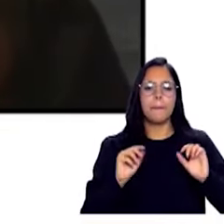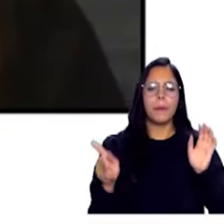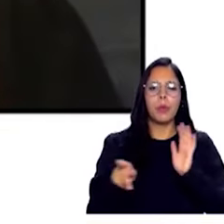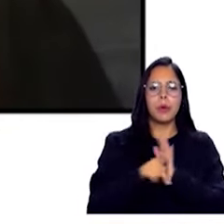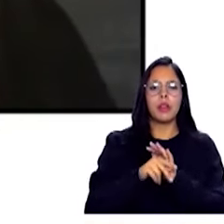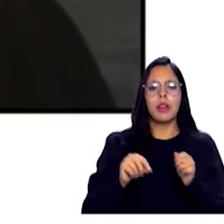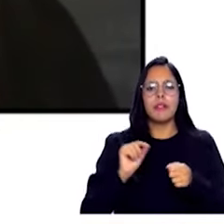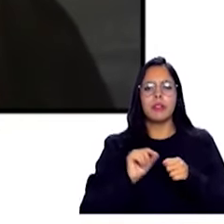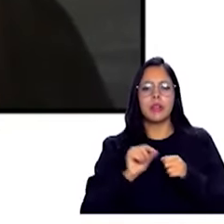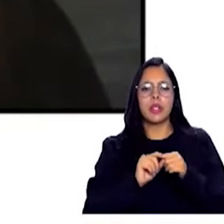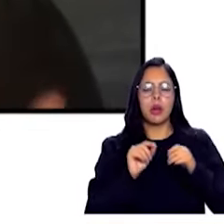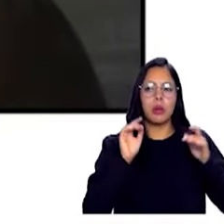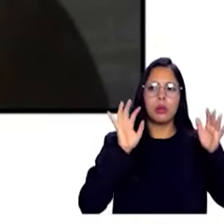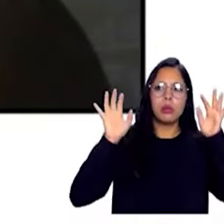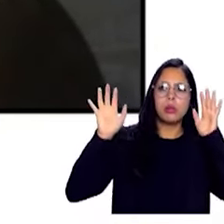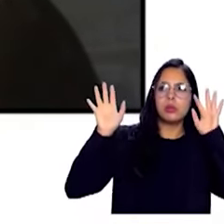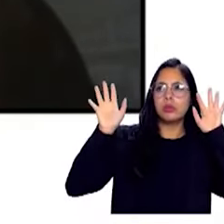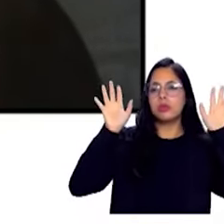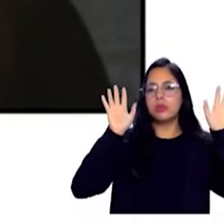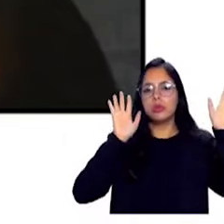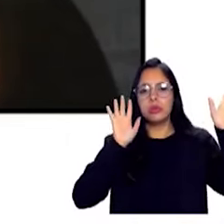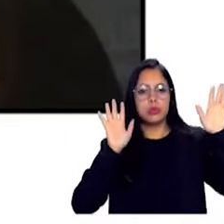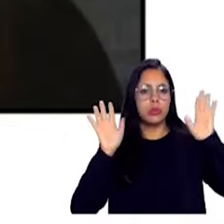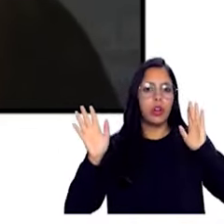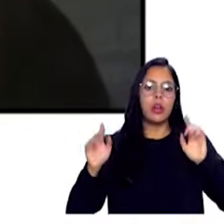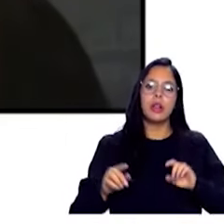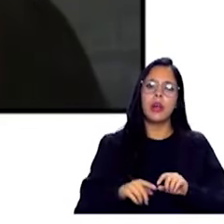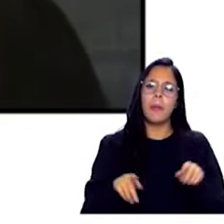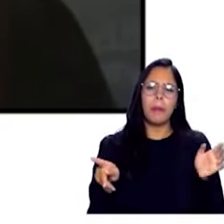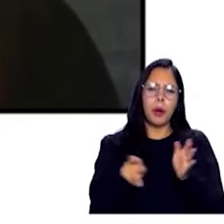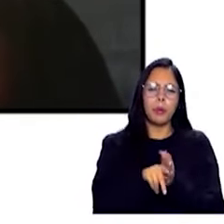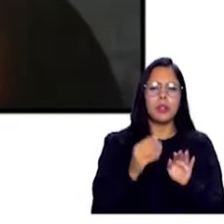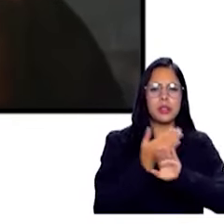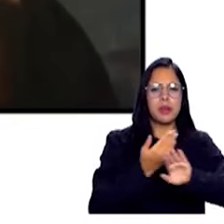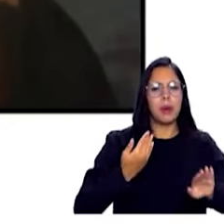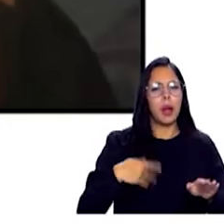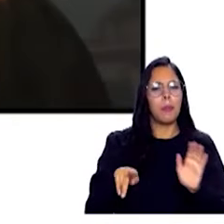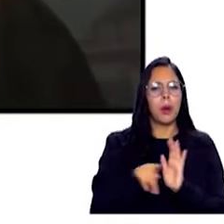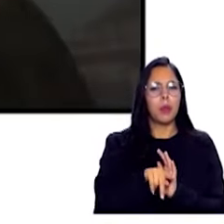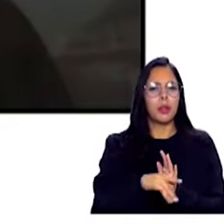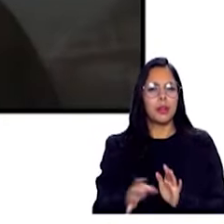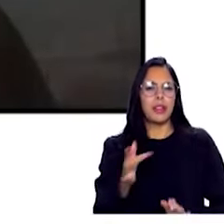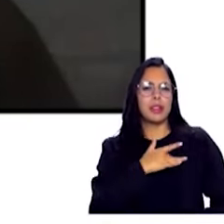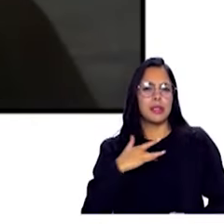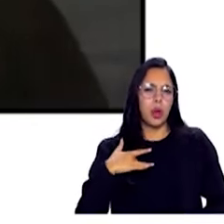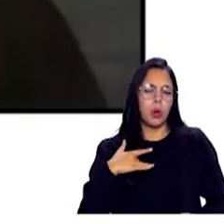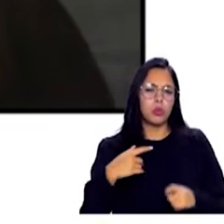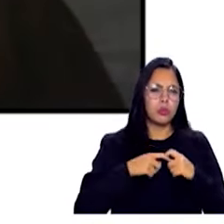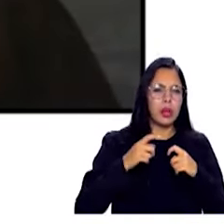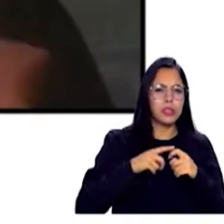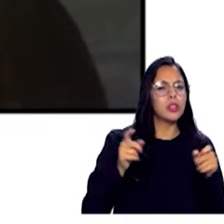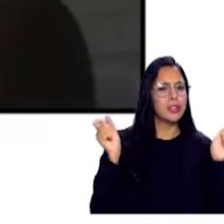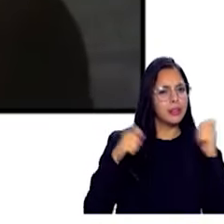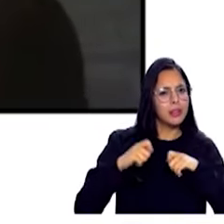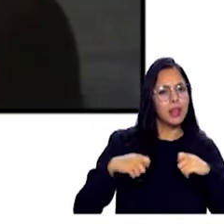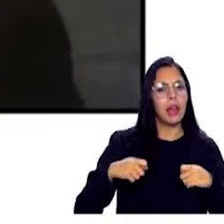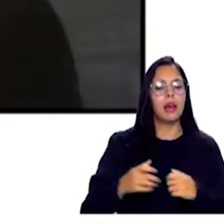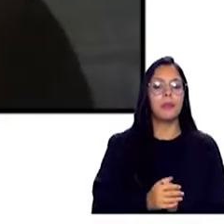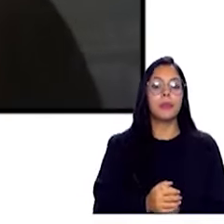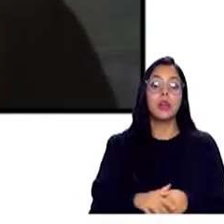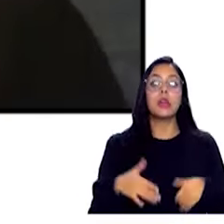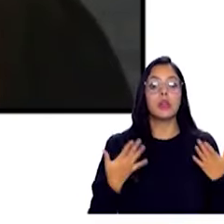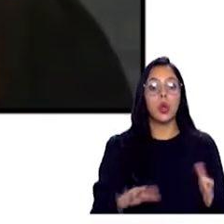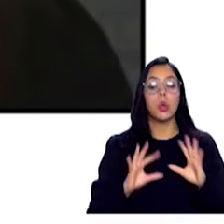da parte terapêutica isso é possível de ser feito em todos os tipos de cannabis enfim esses exemplos demonstram de uma forma muito